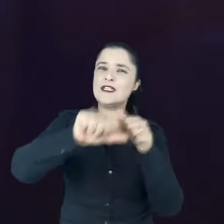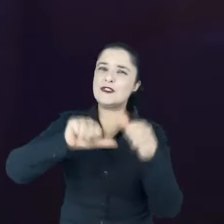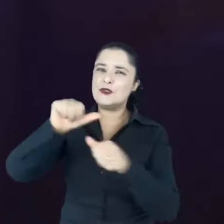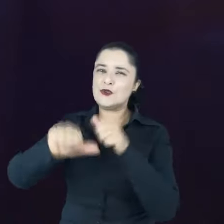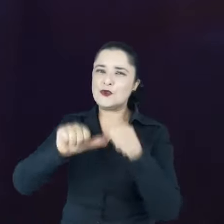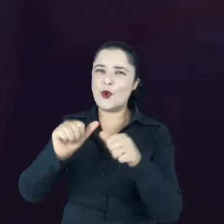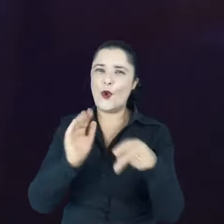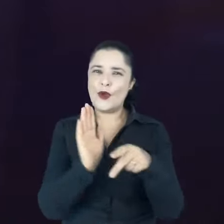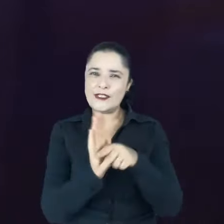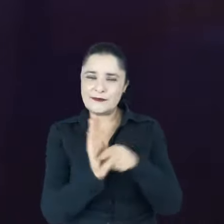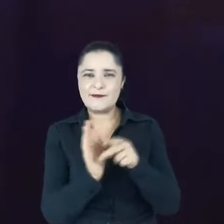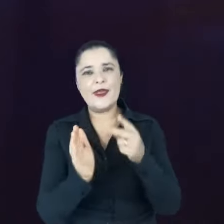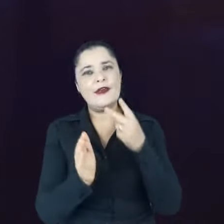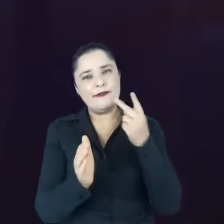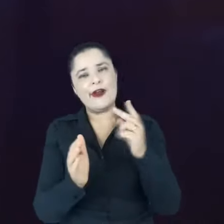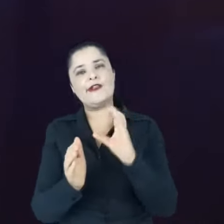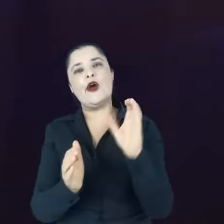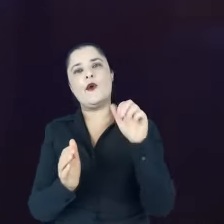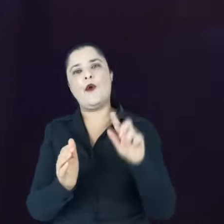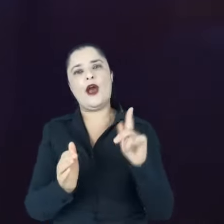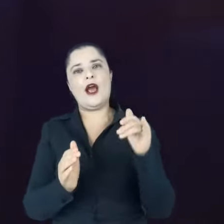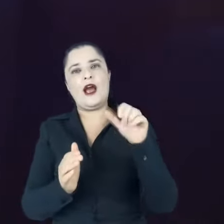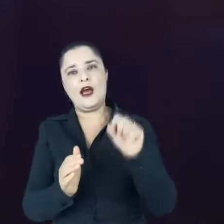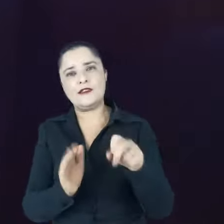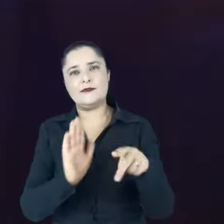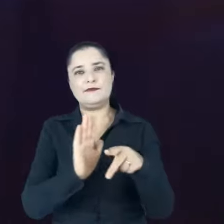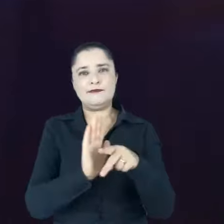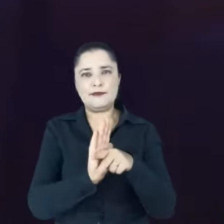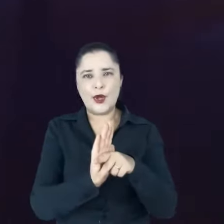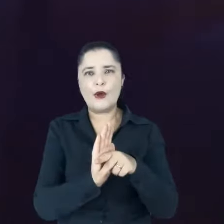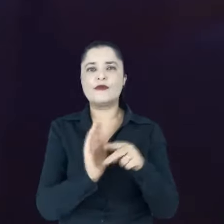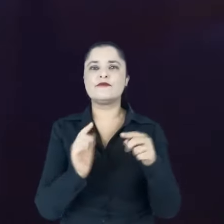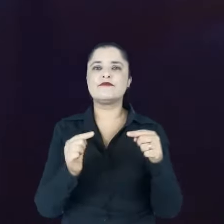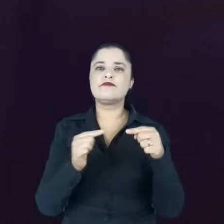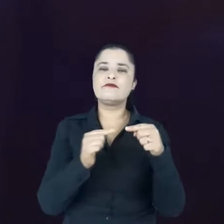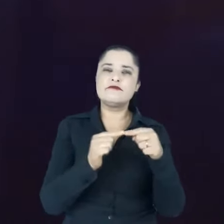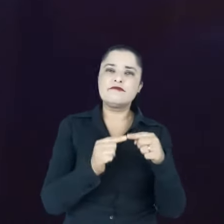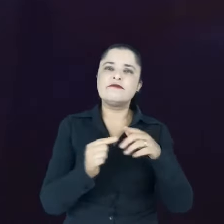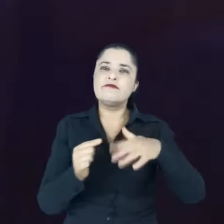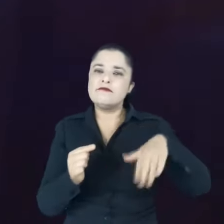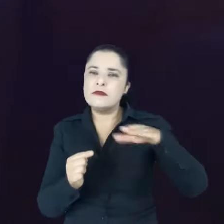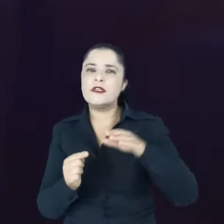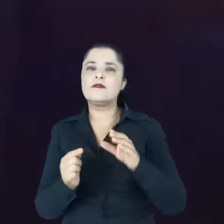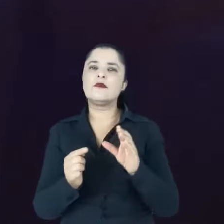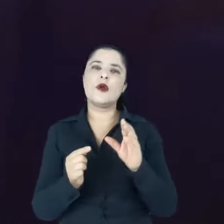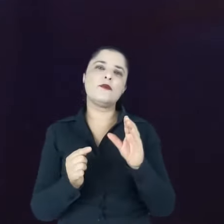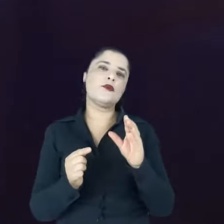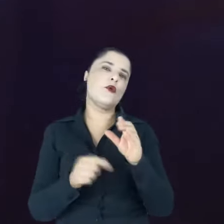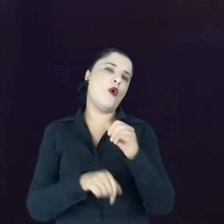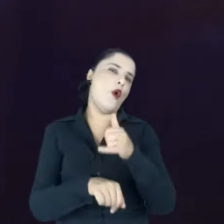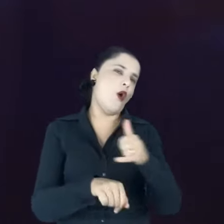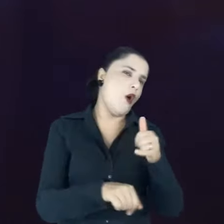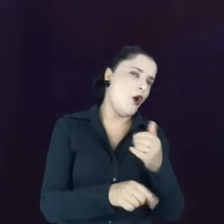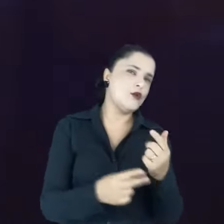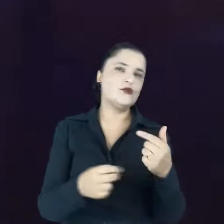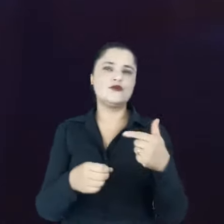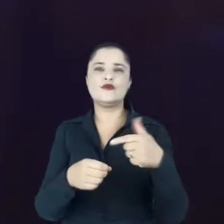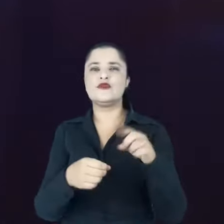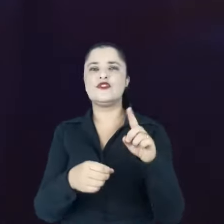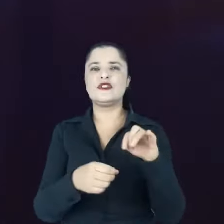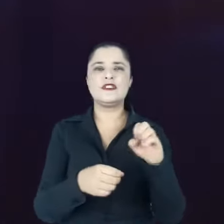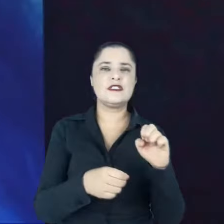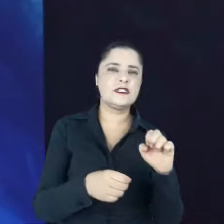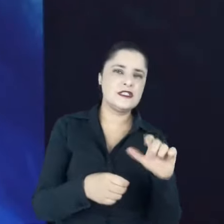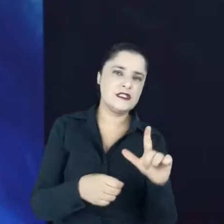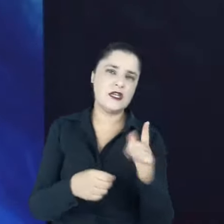falo da Comgás aí nas últimas décadas, por exemplo, a saída do óleo combustível, do diesel, em grandes indústrias para o gás natural, já tem um